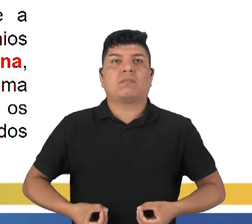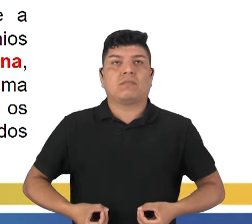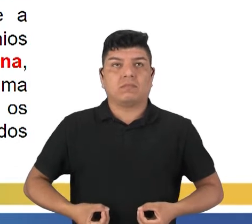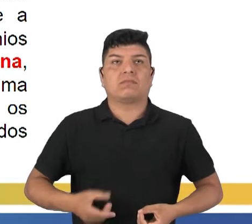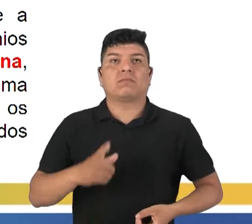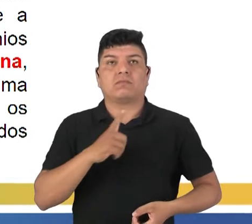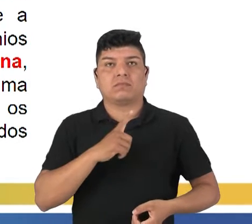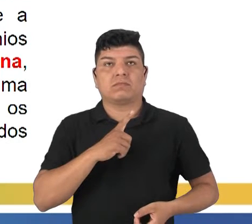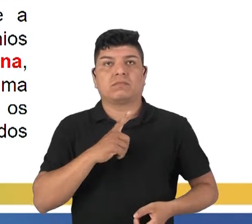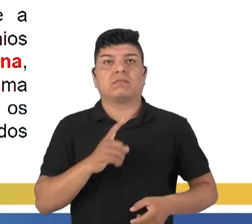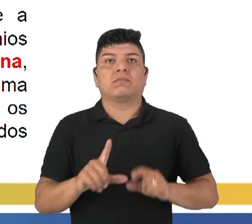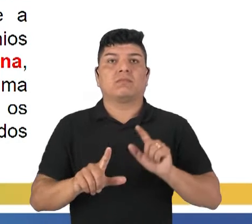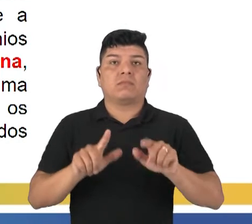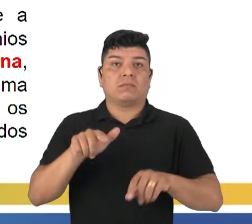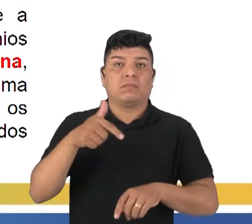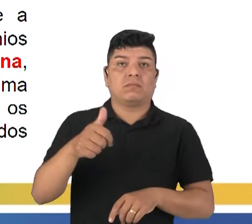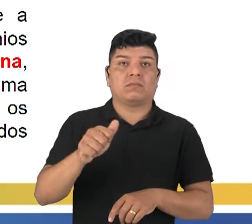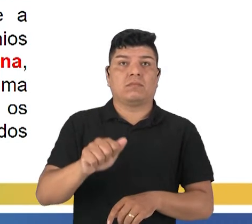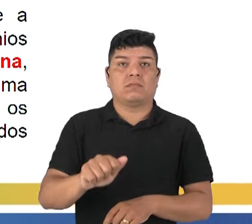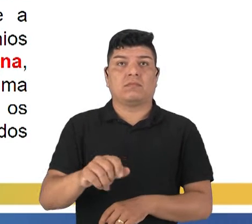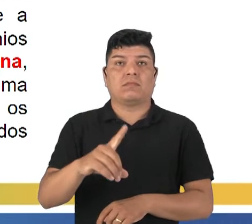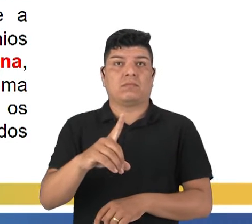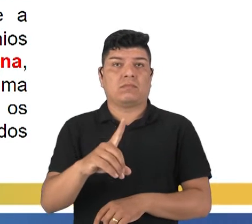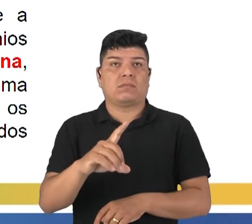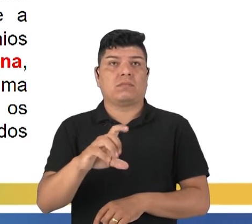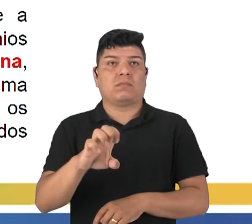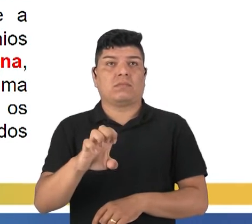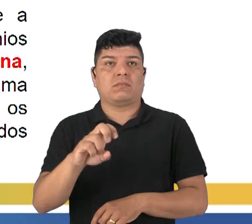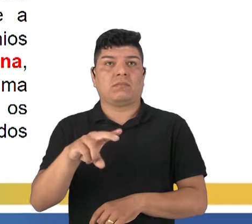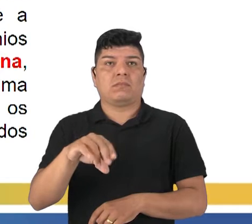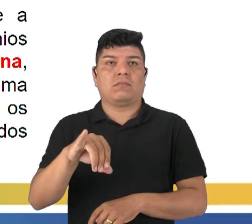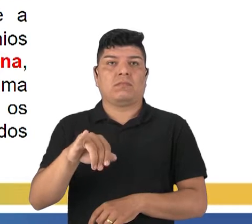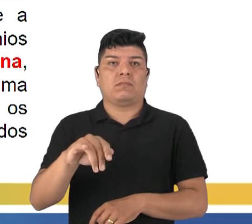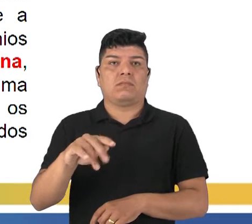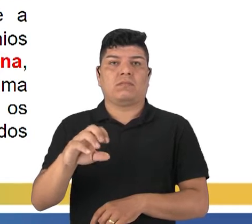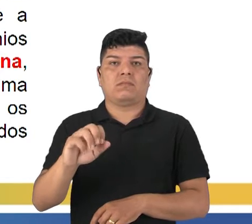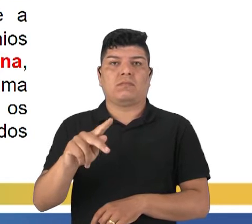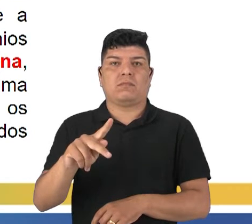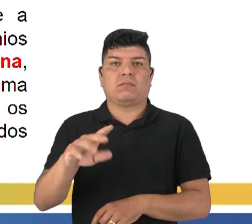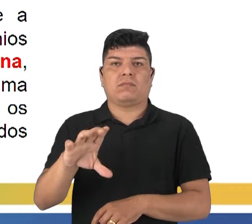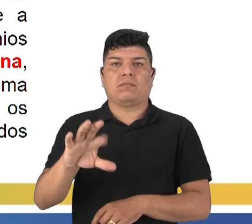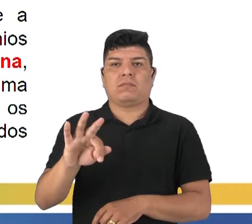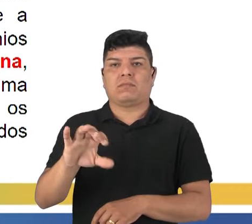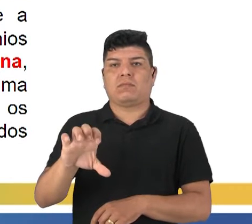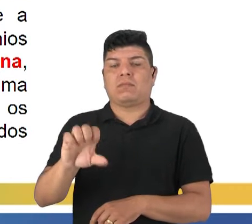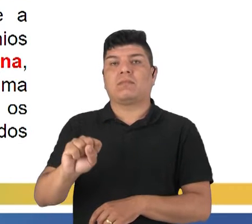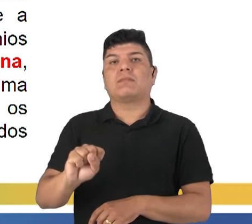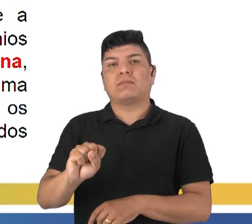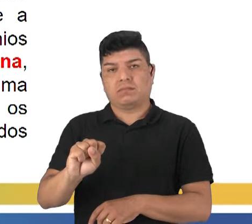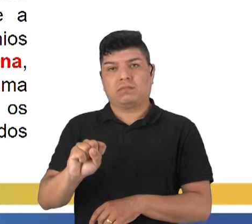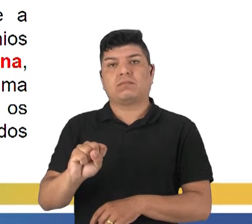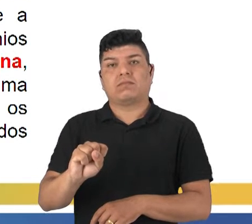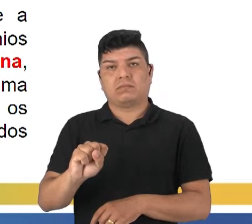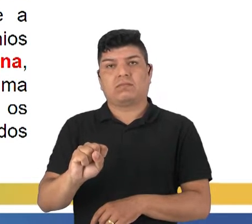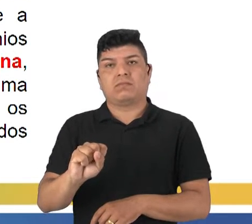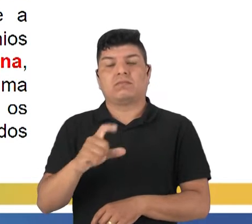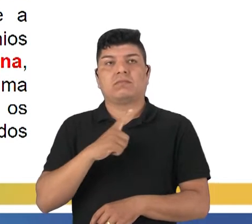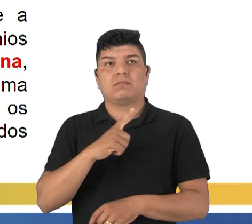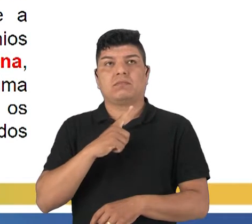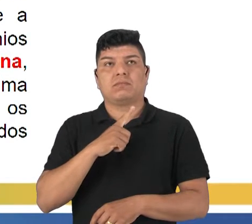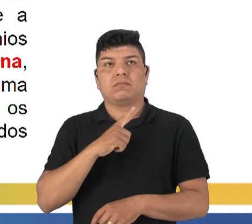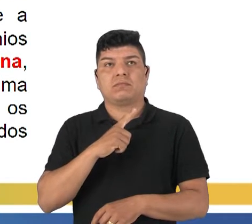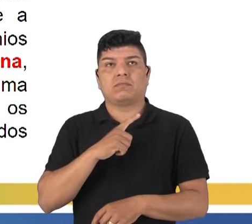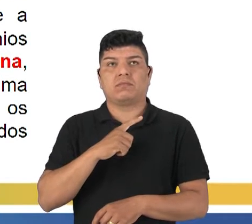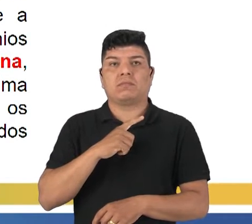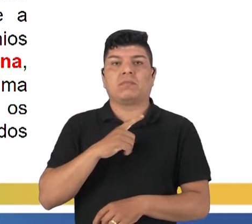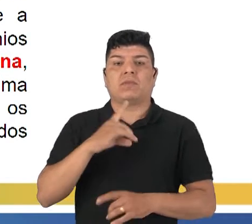de adenohipófise. Então, é lá na adenohipófise que serão produzidos as gonadotrofinas, ou seja, o